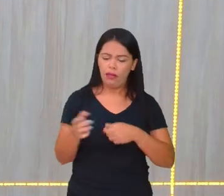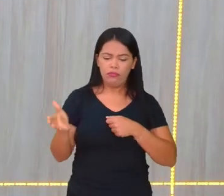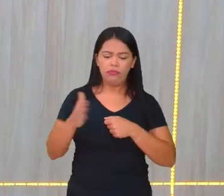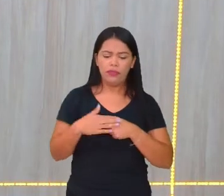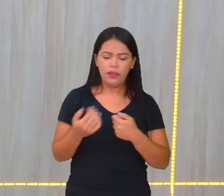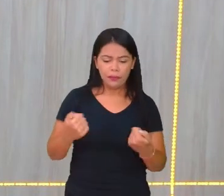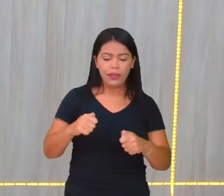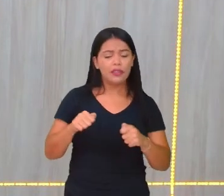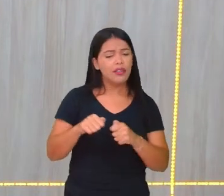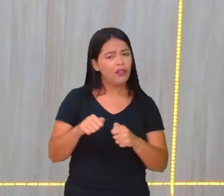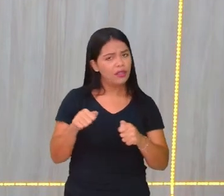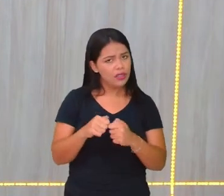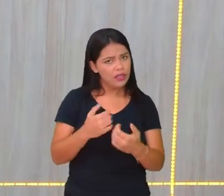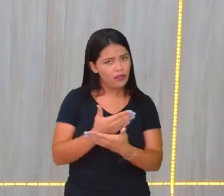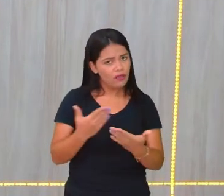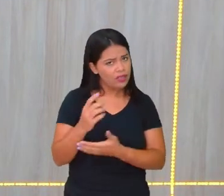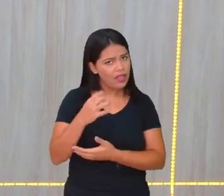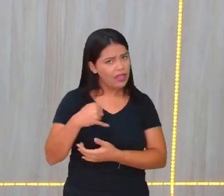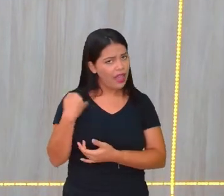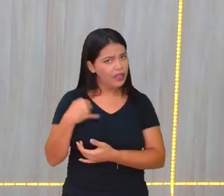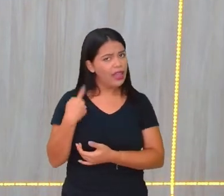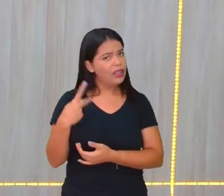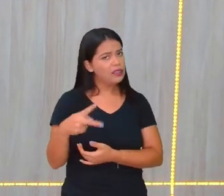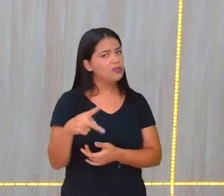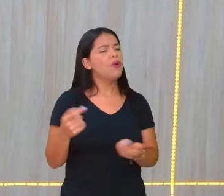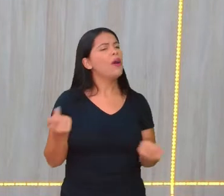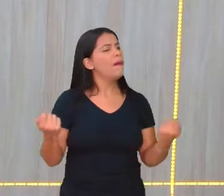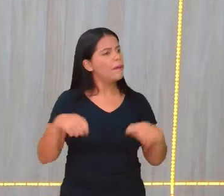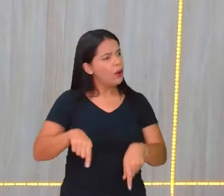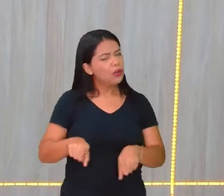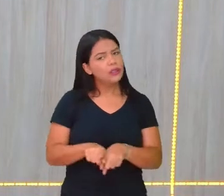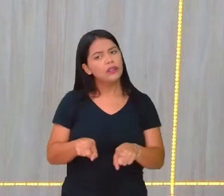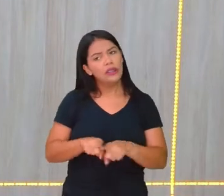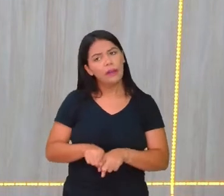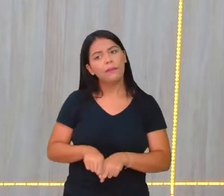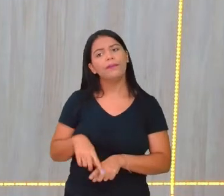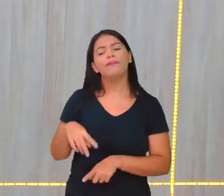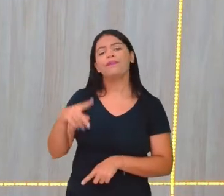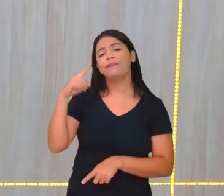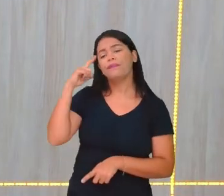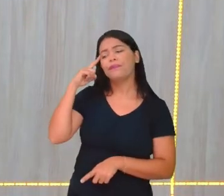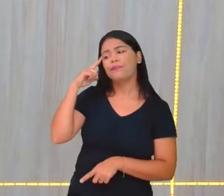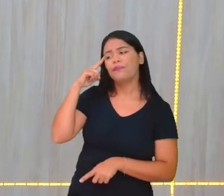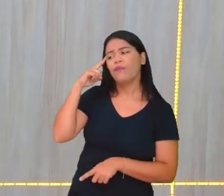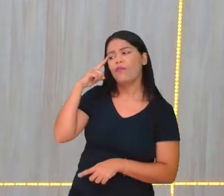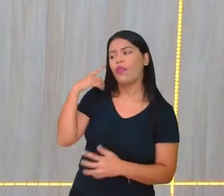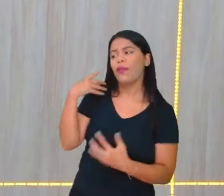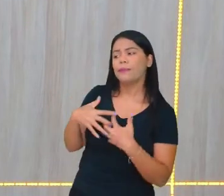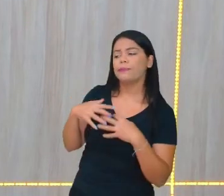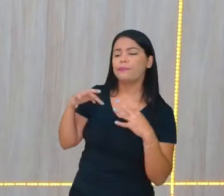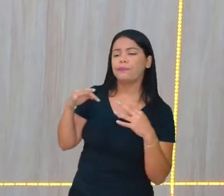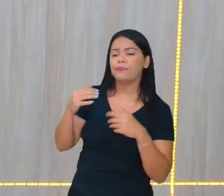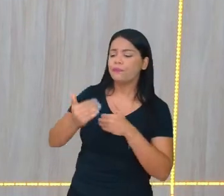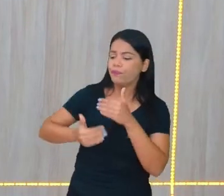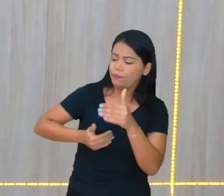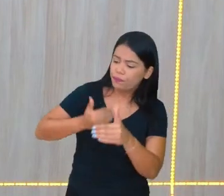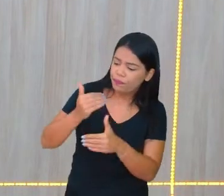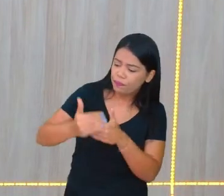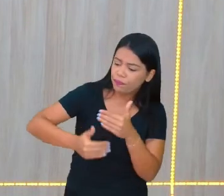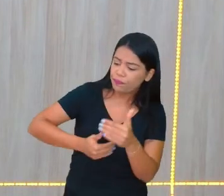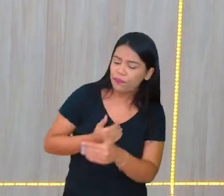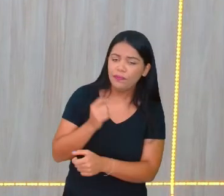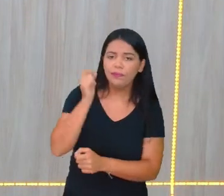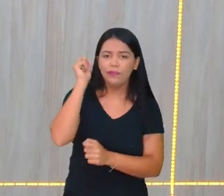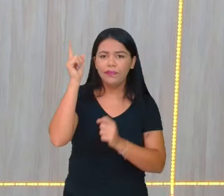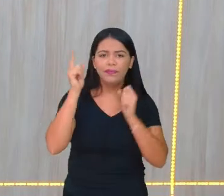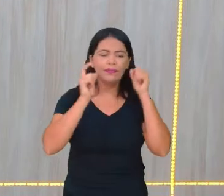sendo pré-adolescente, vocês podem ser, não é? Pensando em tudo isso, construindo ideias,